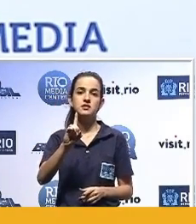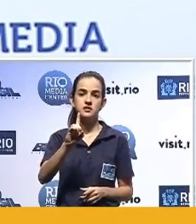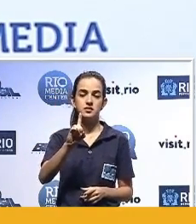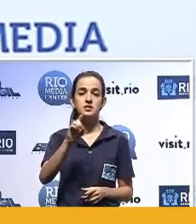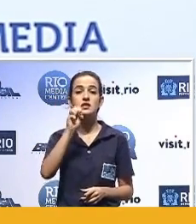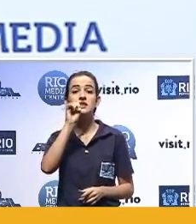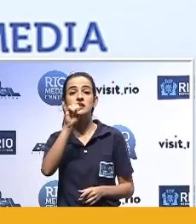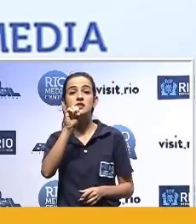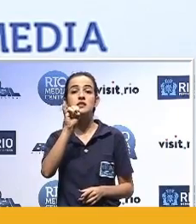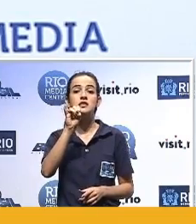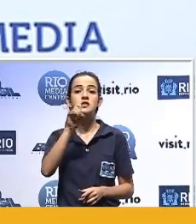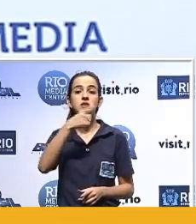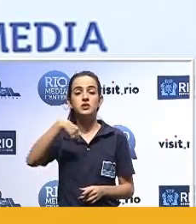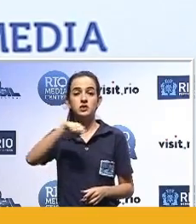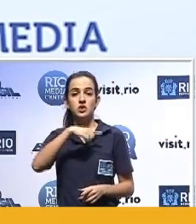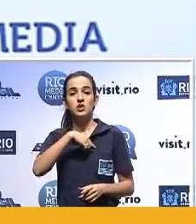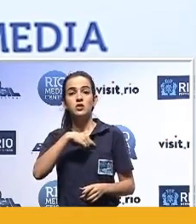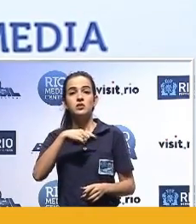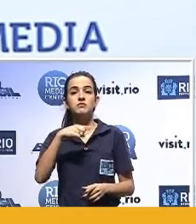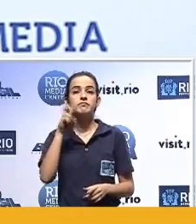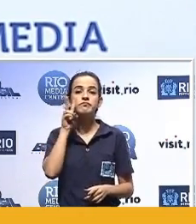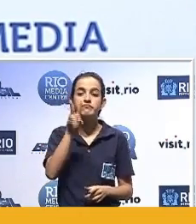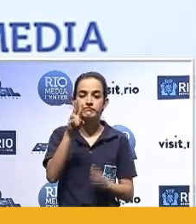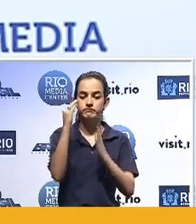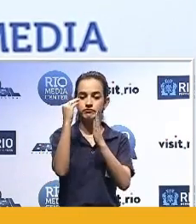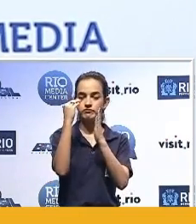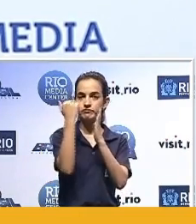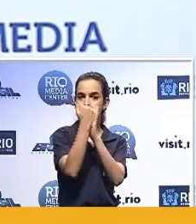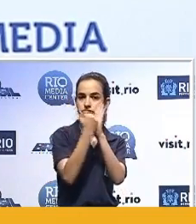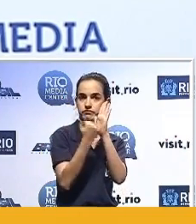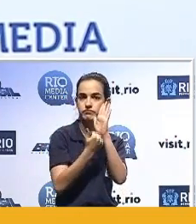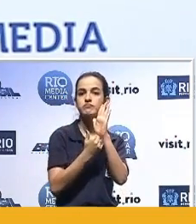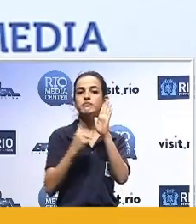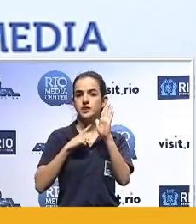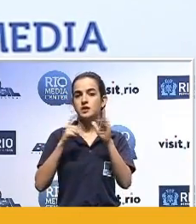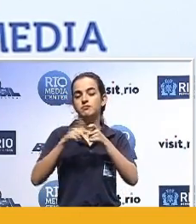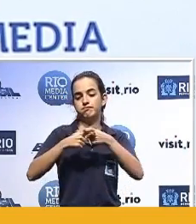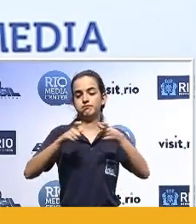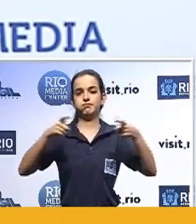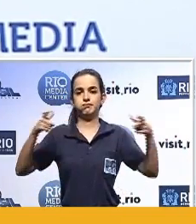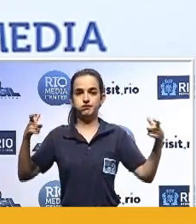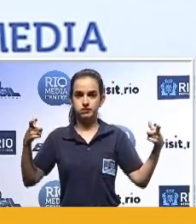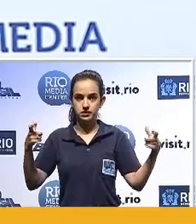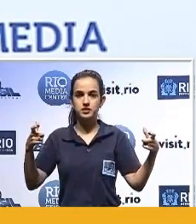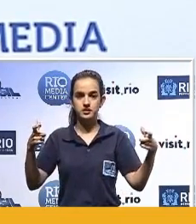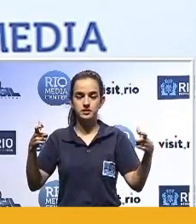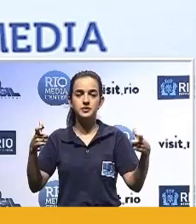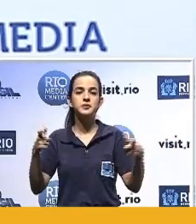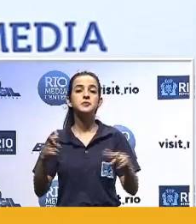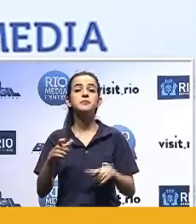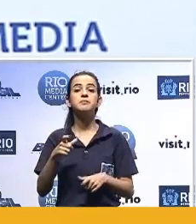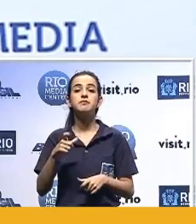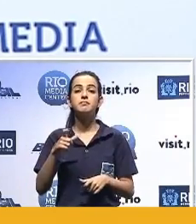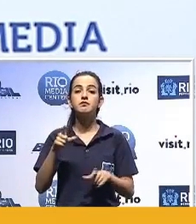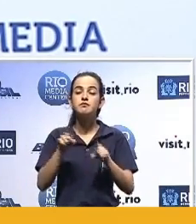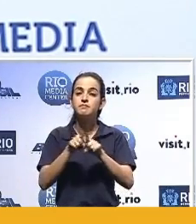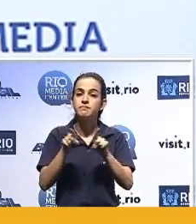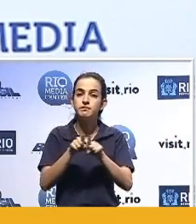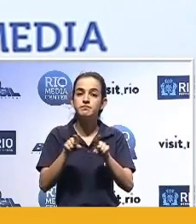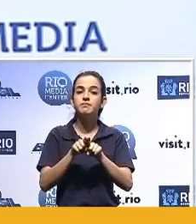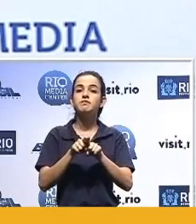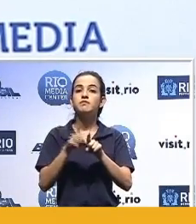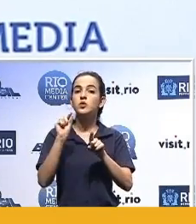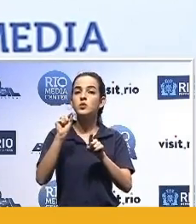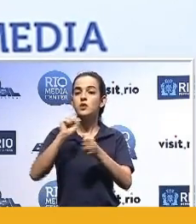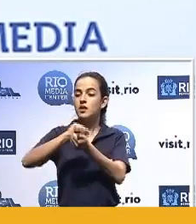considerarmos acompanhantes, o contingente é ainda mais representativo. Para além das questões humanitárias, a